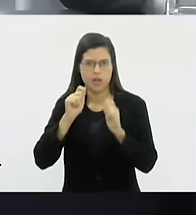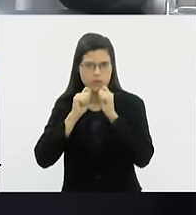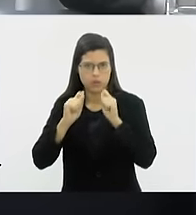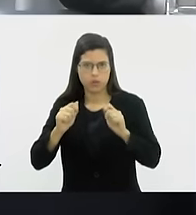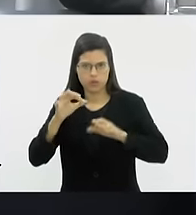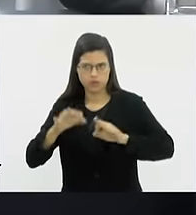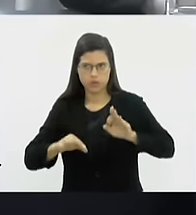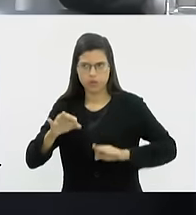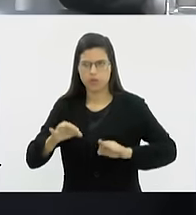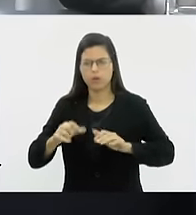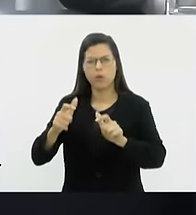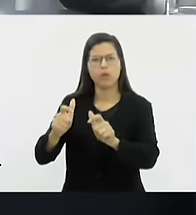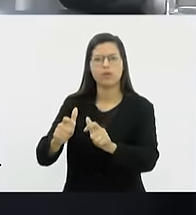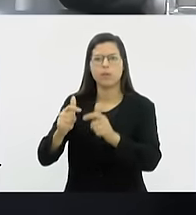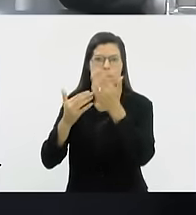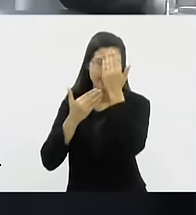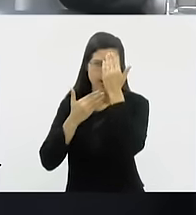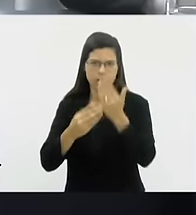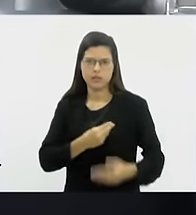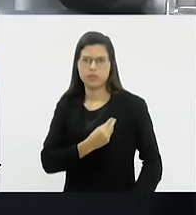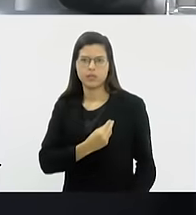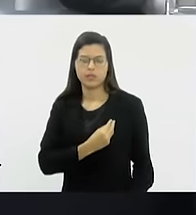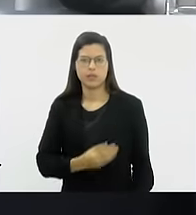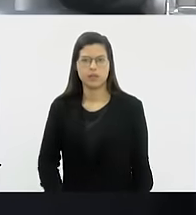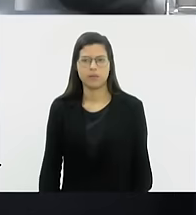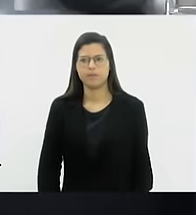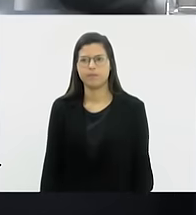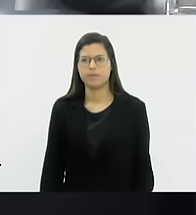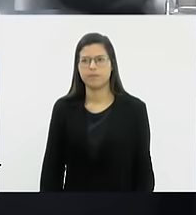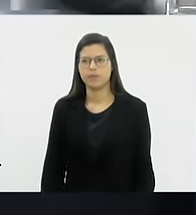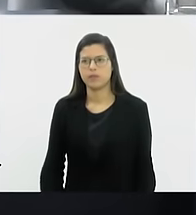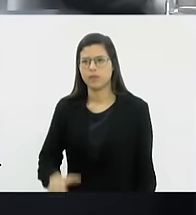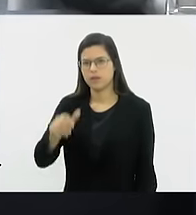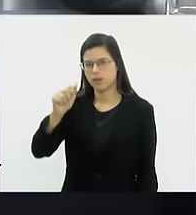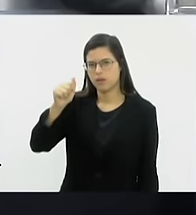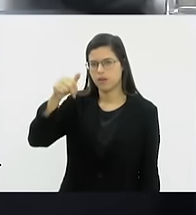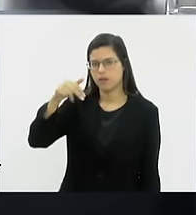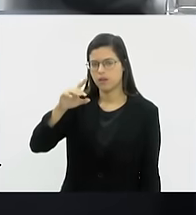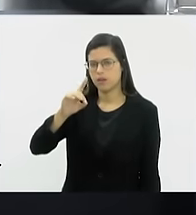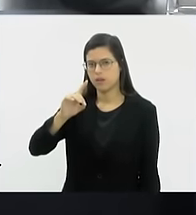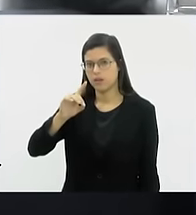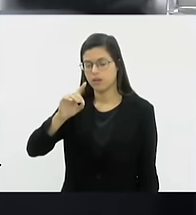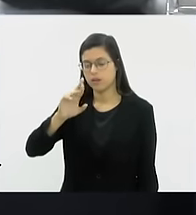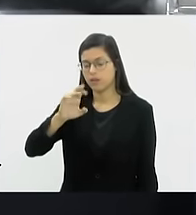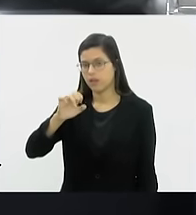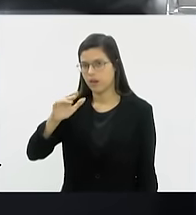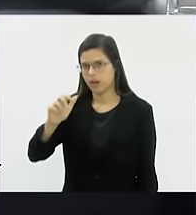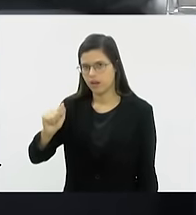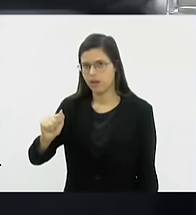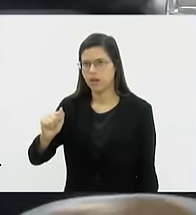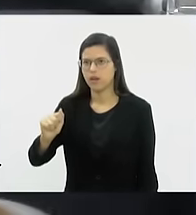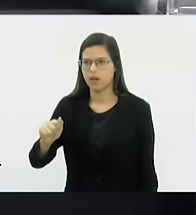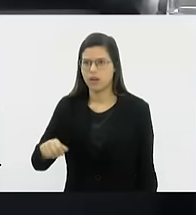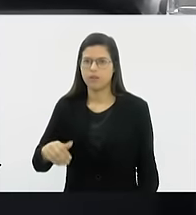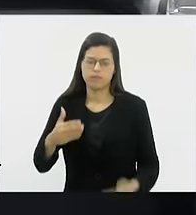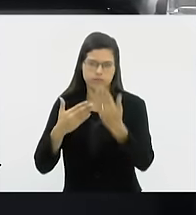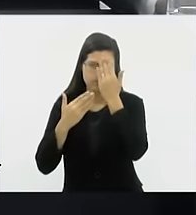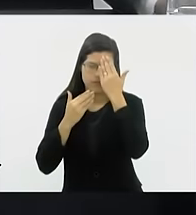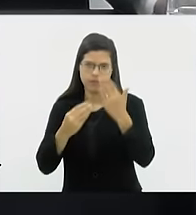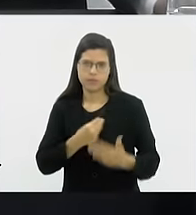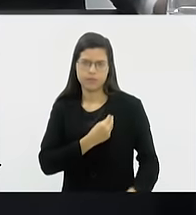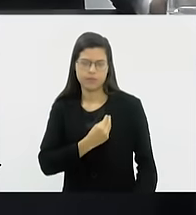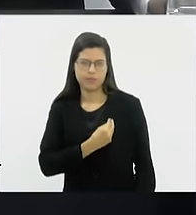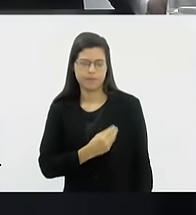Bruna? Obrigado pela presença. Andréia Avelar Clemente, cadê a Andréia? Obrigado pela